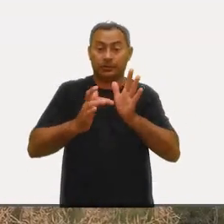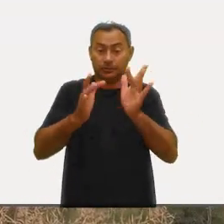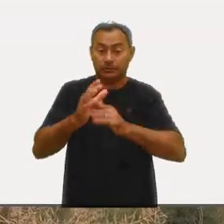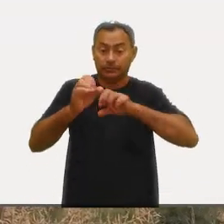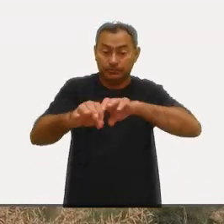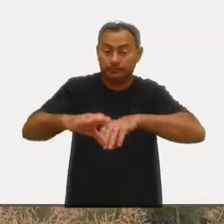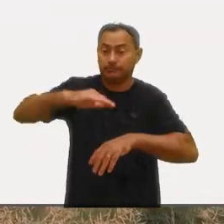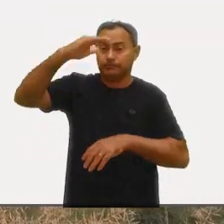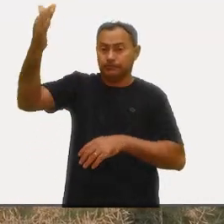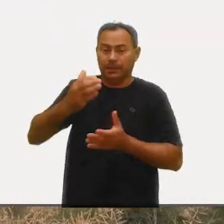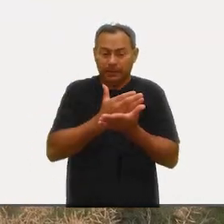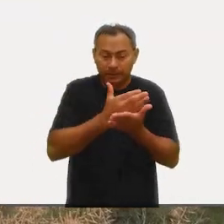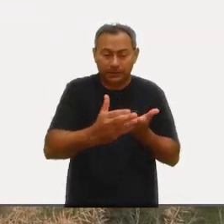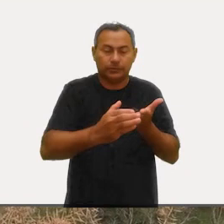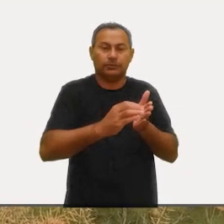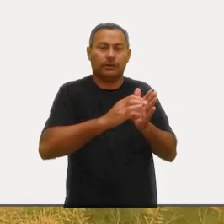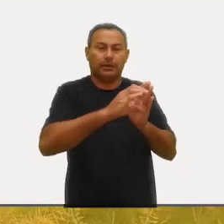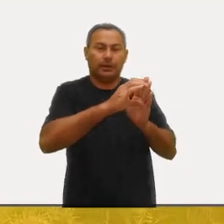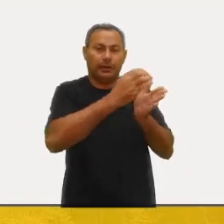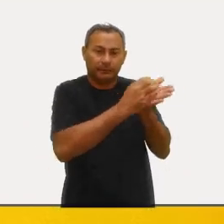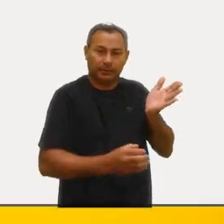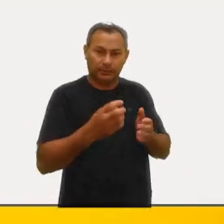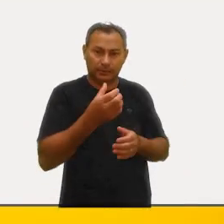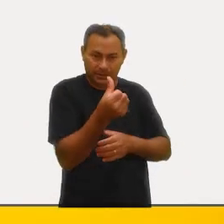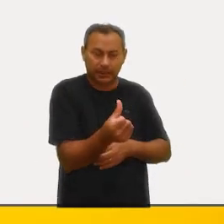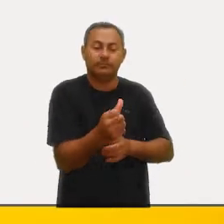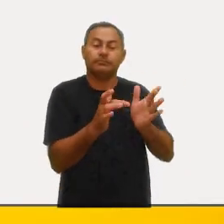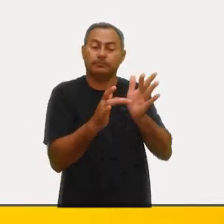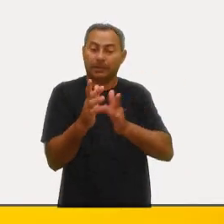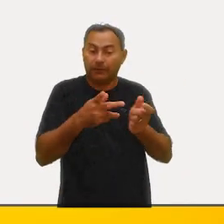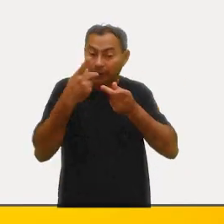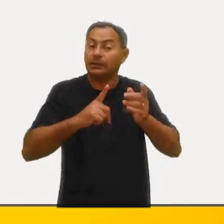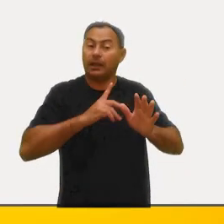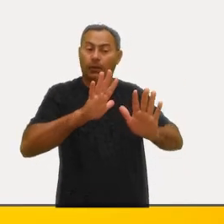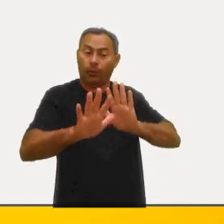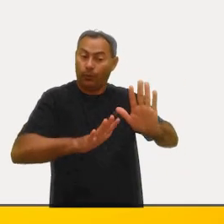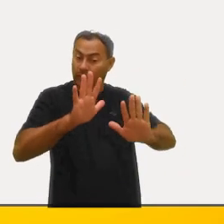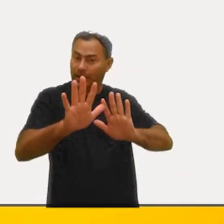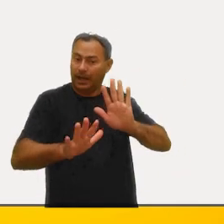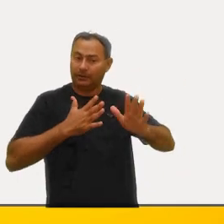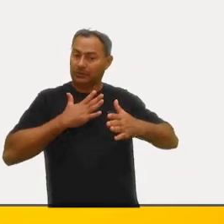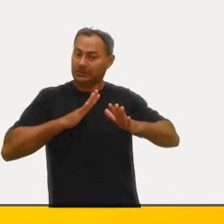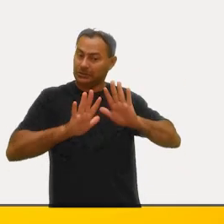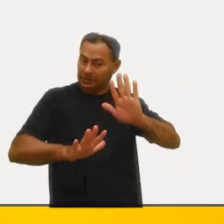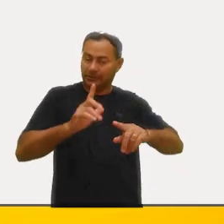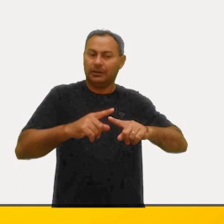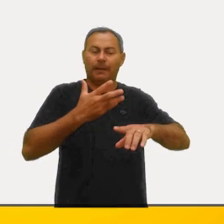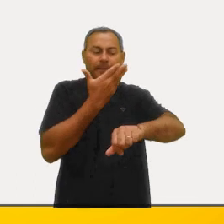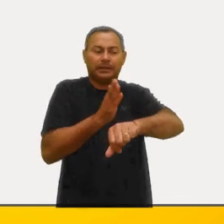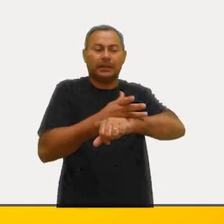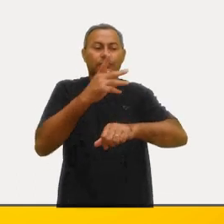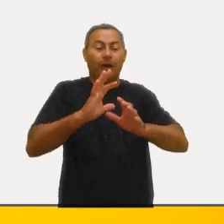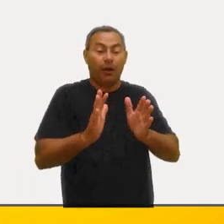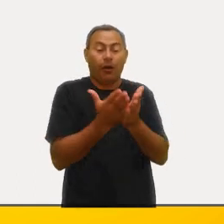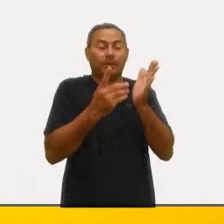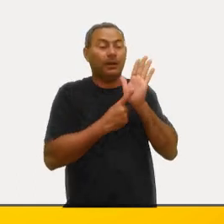do Monte, no início do capítulo 6, Jesus disse: tenham o cuidado de não praticar as suas obras de justiça